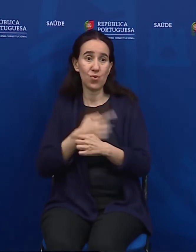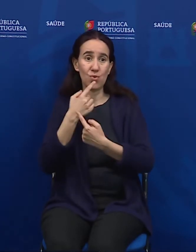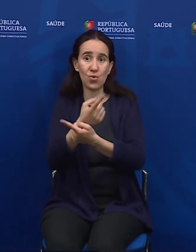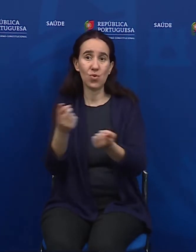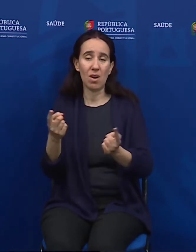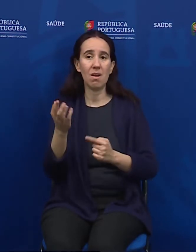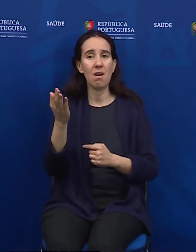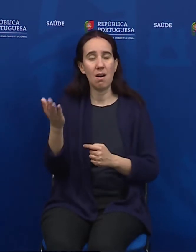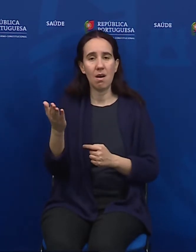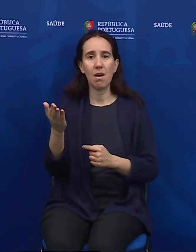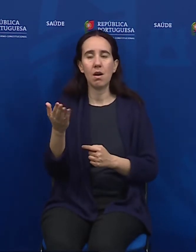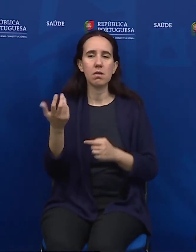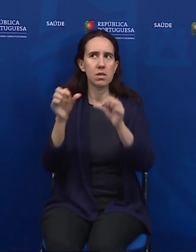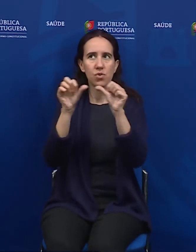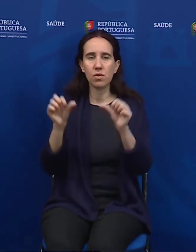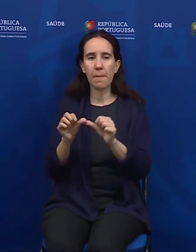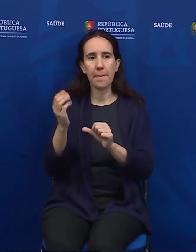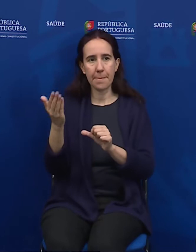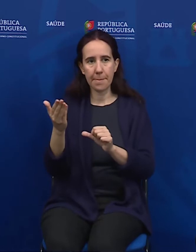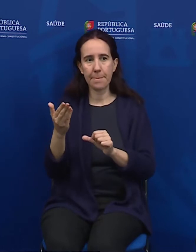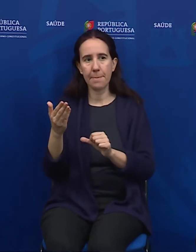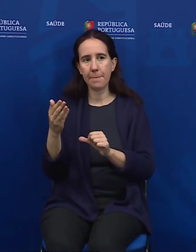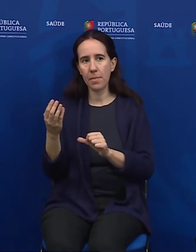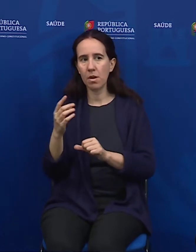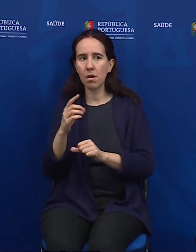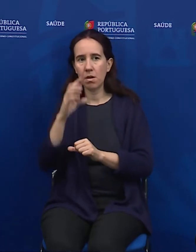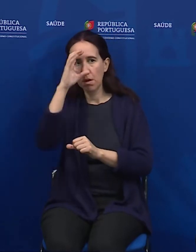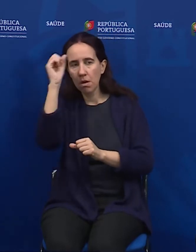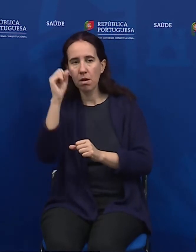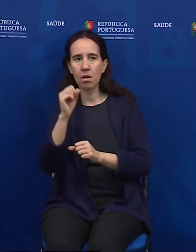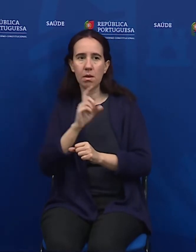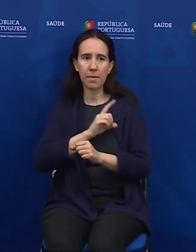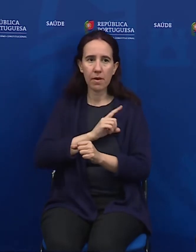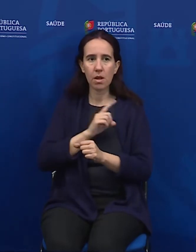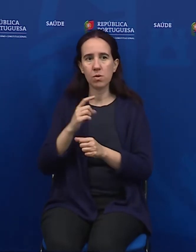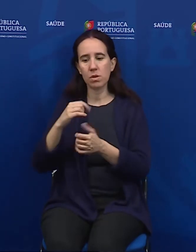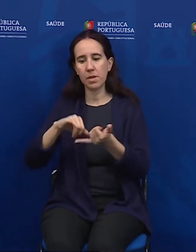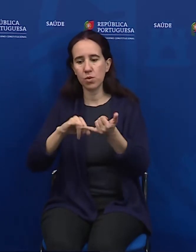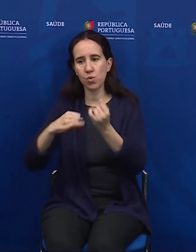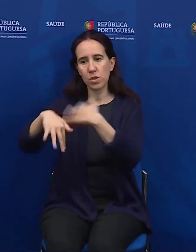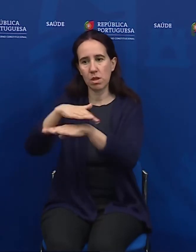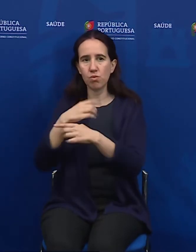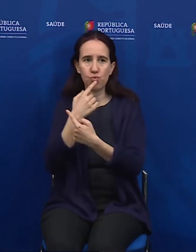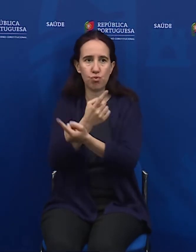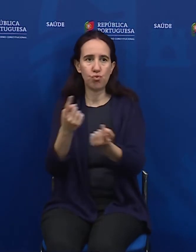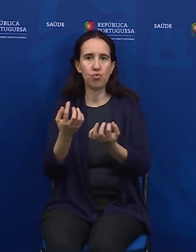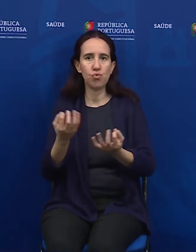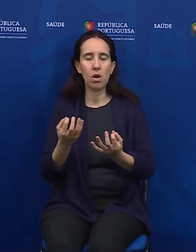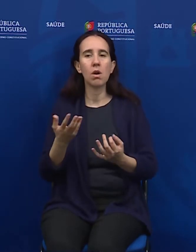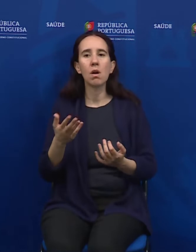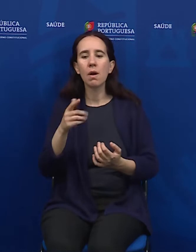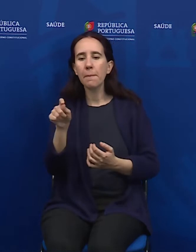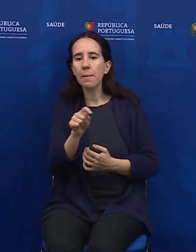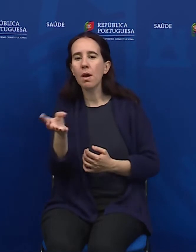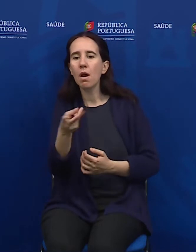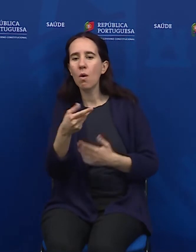com recurso ao sistema e, portanto, a outros setores, setor privado e setor social, como também já foi dito, e, portanto, não lhe consigo dizer o número de